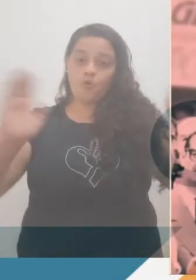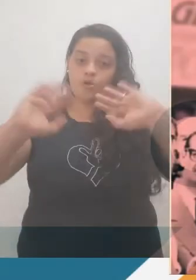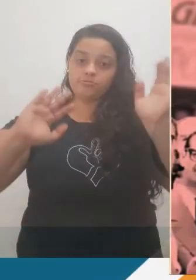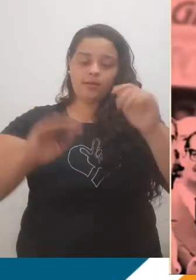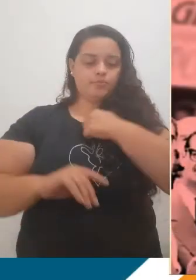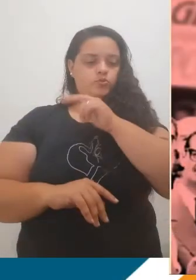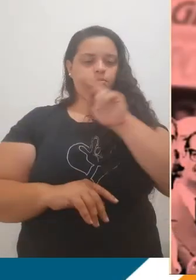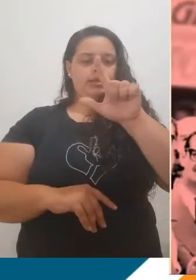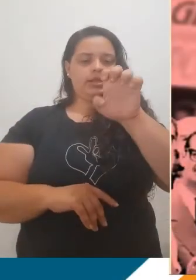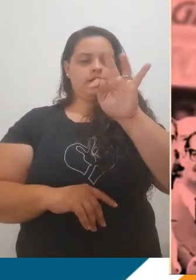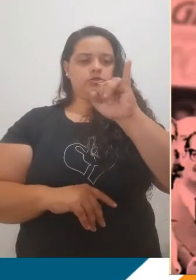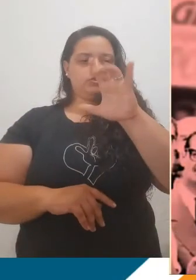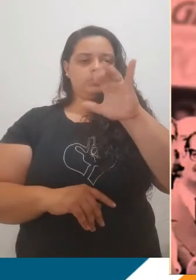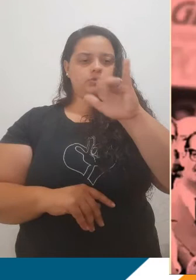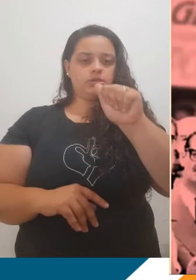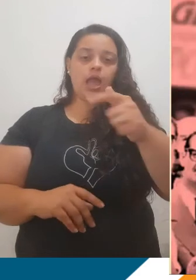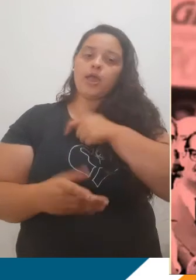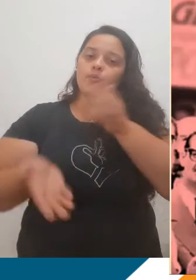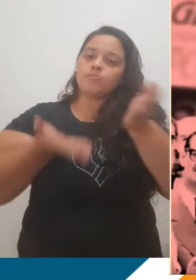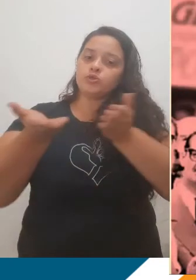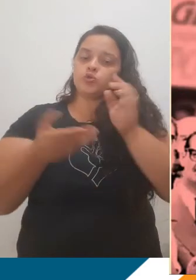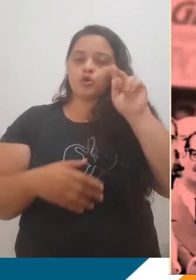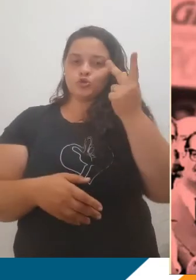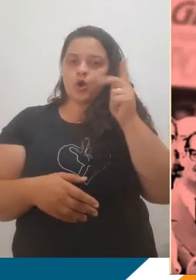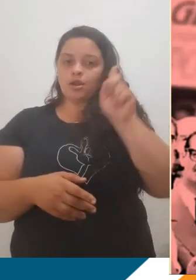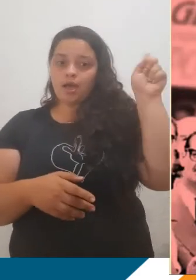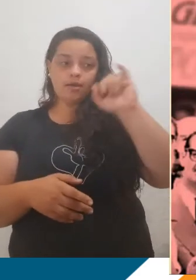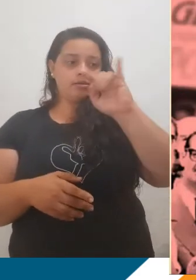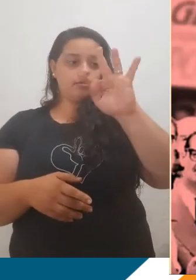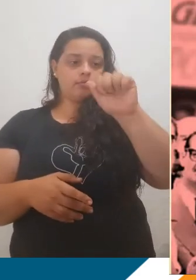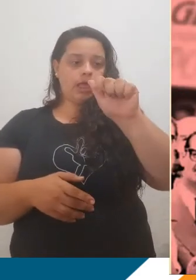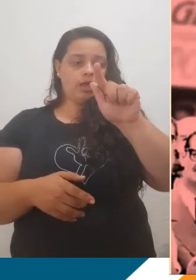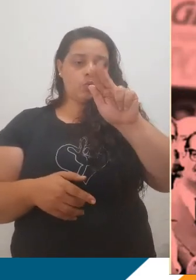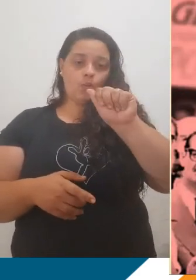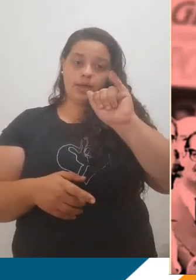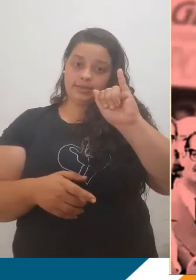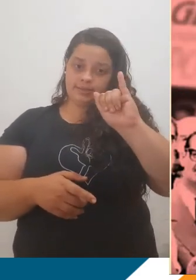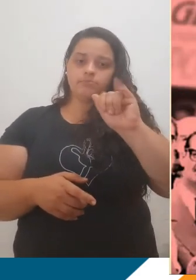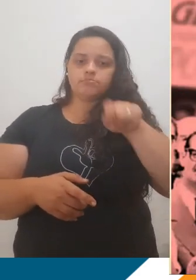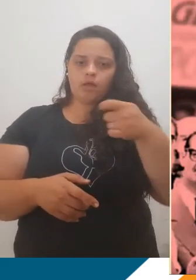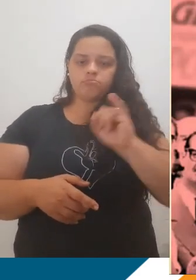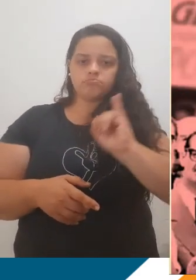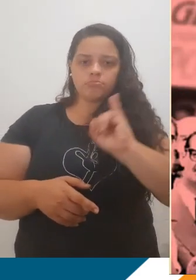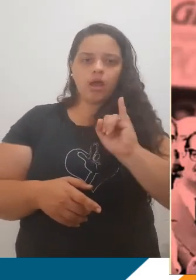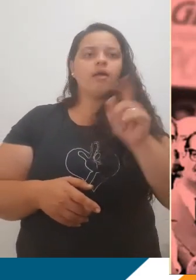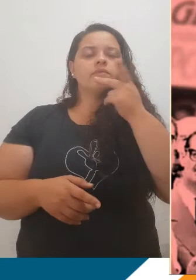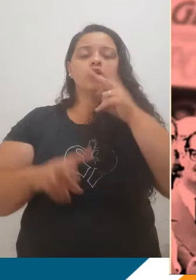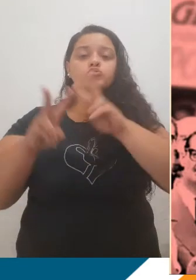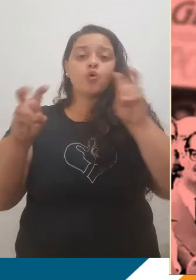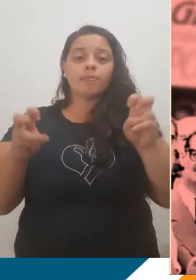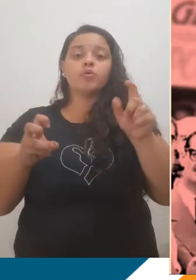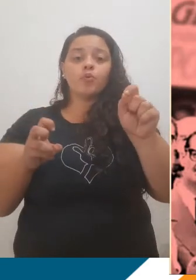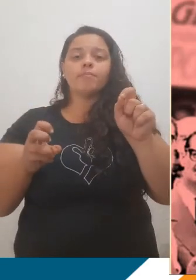Olá, aqui é Letícia, sou tutora de História do Polo de Itaguaí e hoje nós vamos falar sobre um período que ficou conhecido no Brasil como período